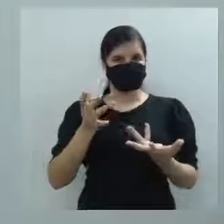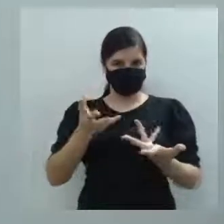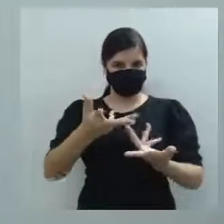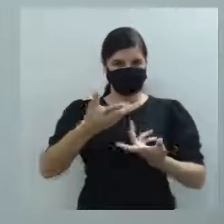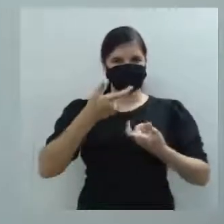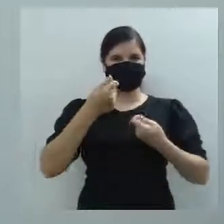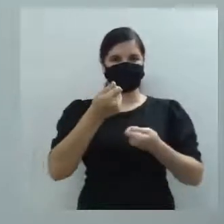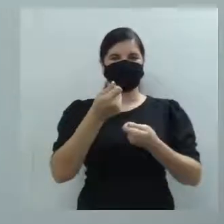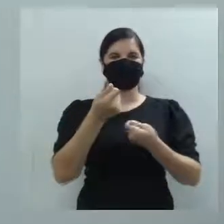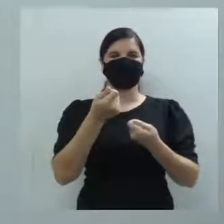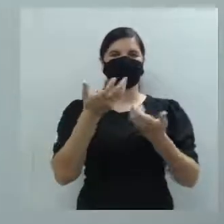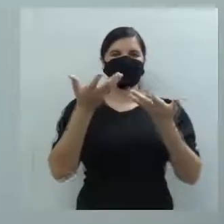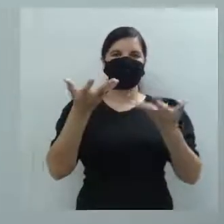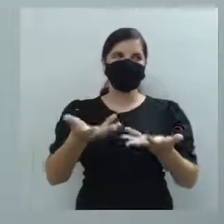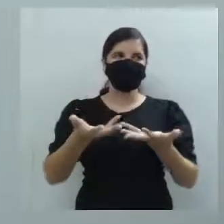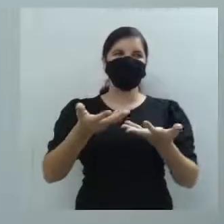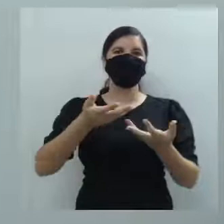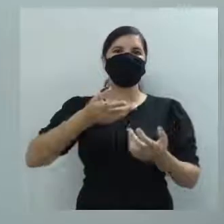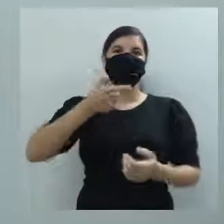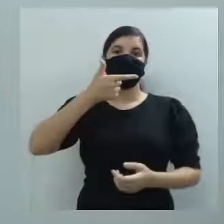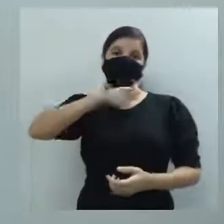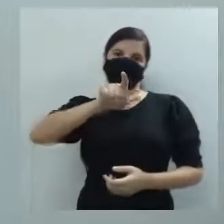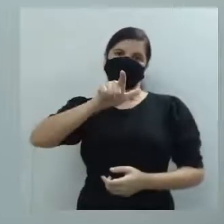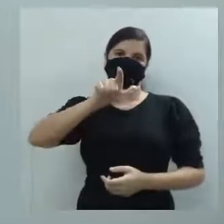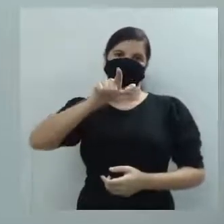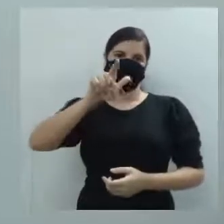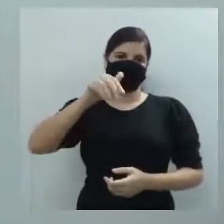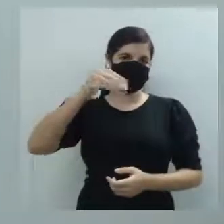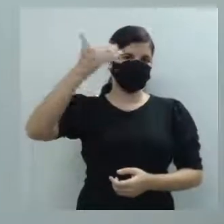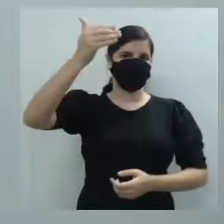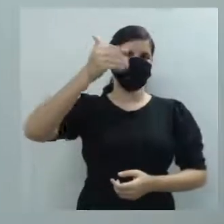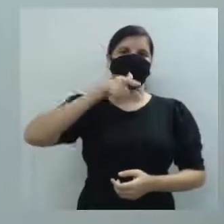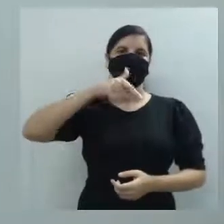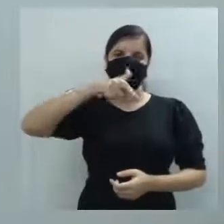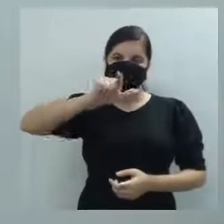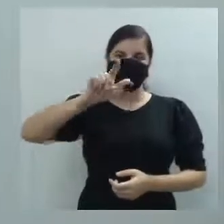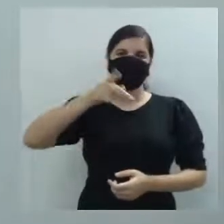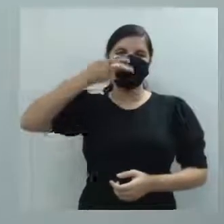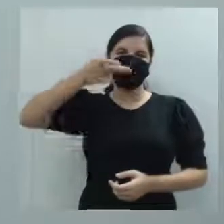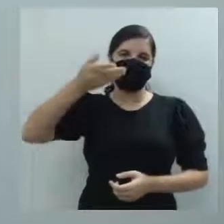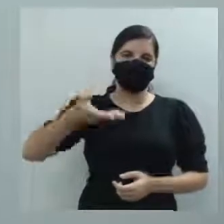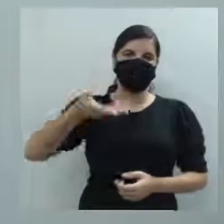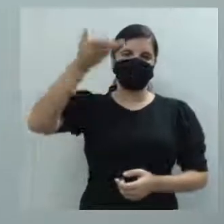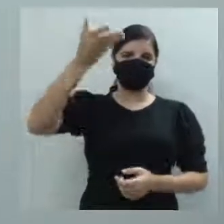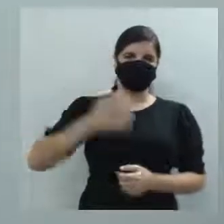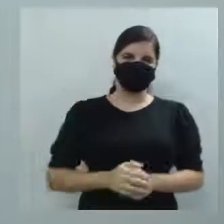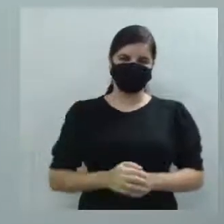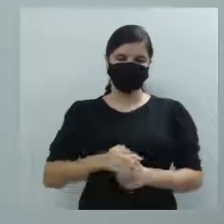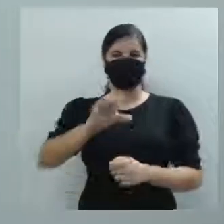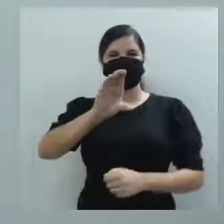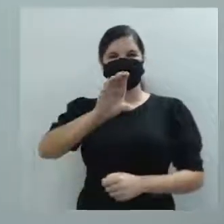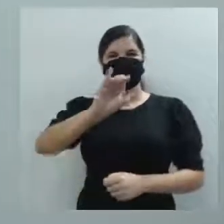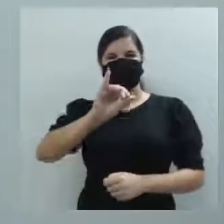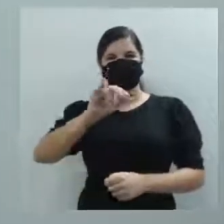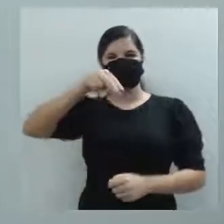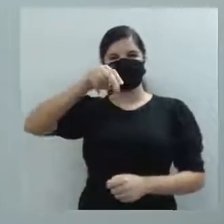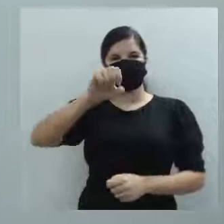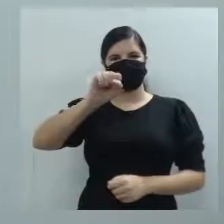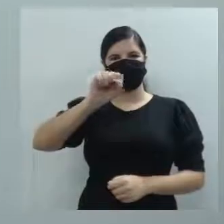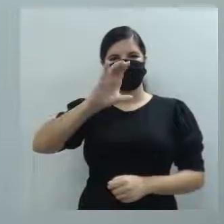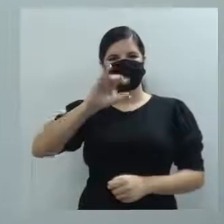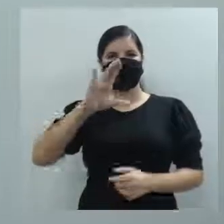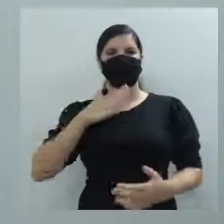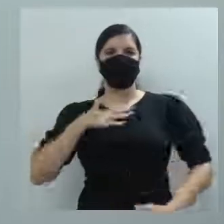elementos que estão acima da língua, certo? Acima da fala, no caso, e os cinésicos do